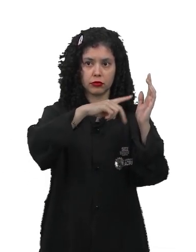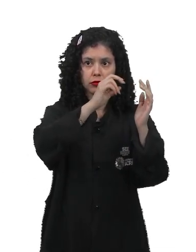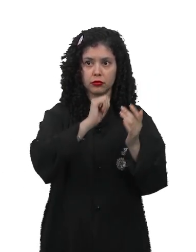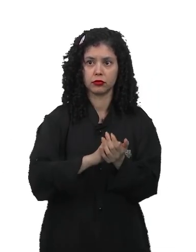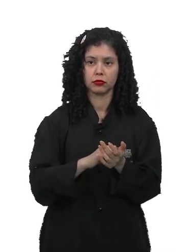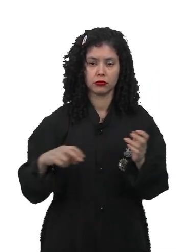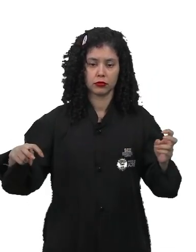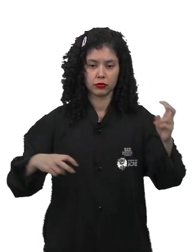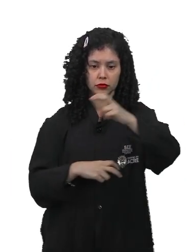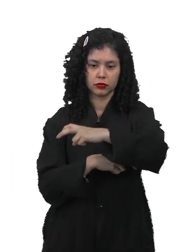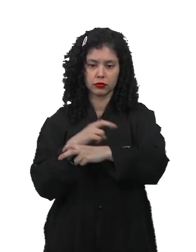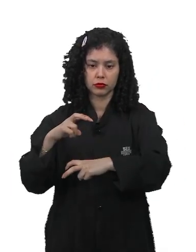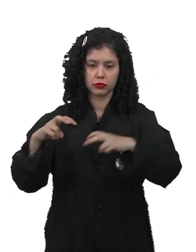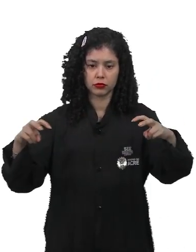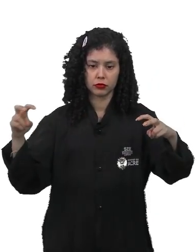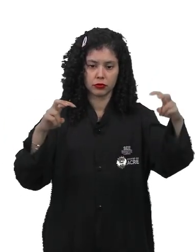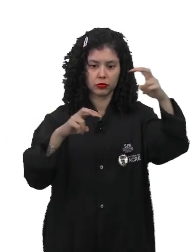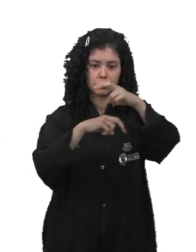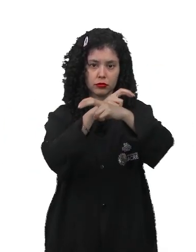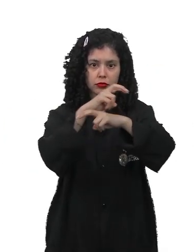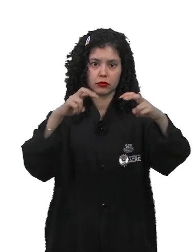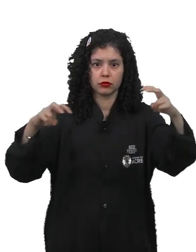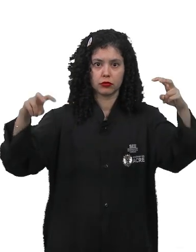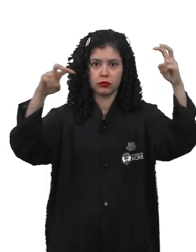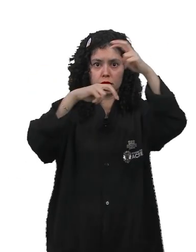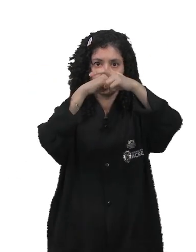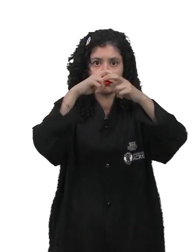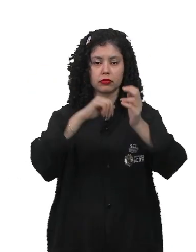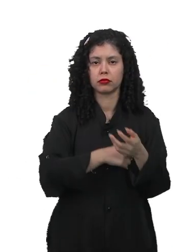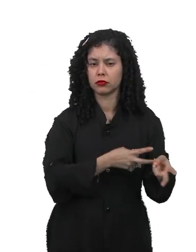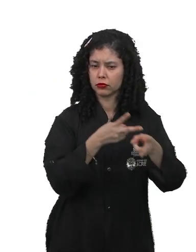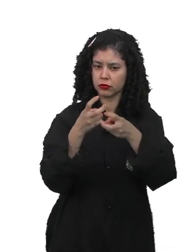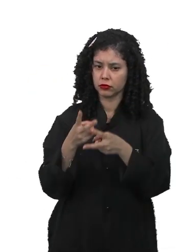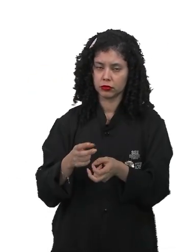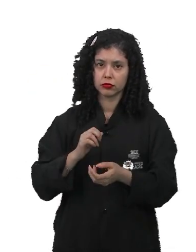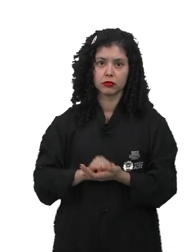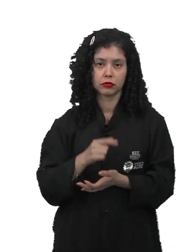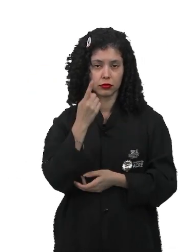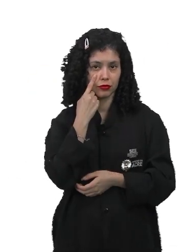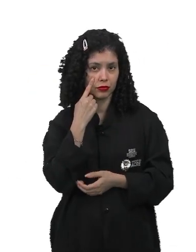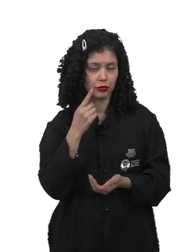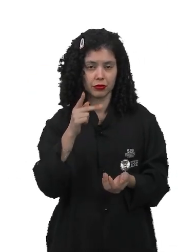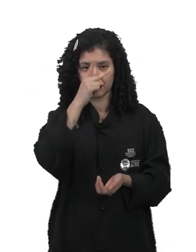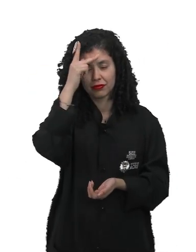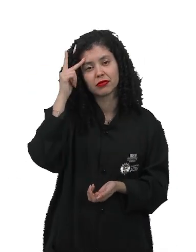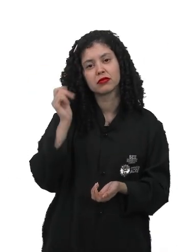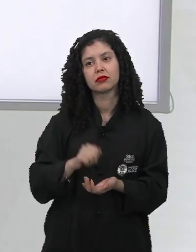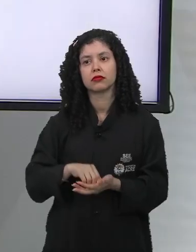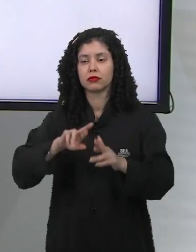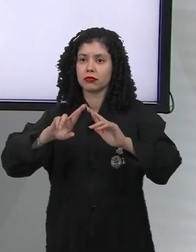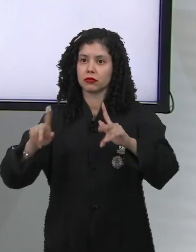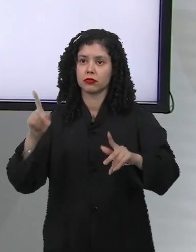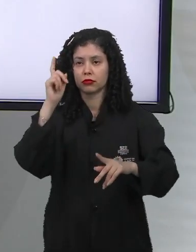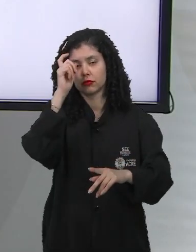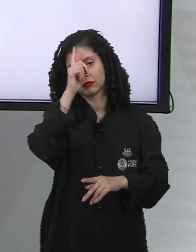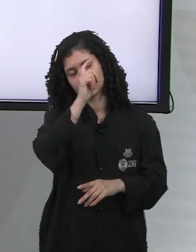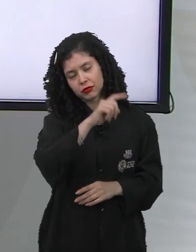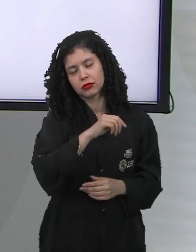e na terceira nós temos os andaimes. Então vocês podem perceber que as pessoas elas têm